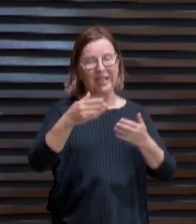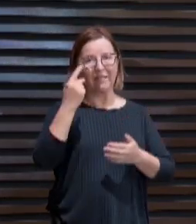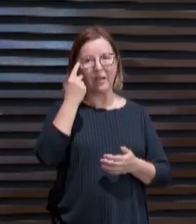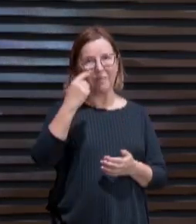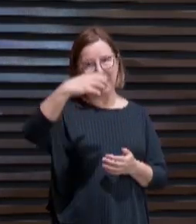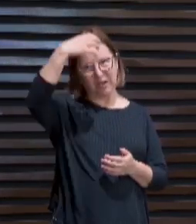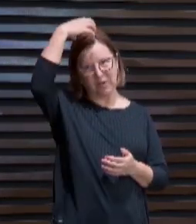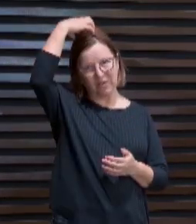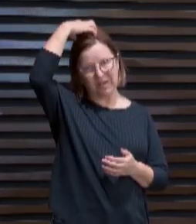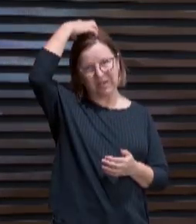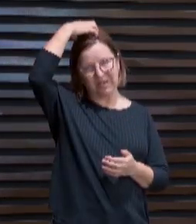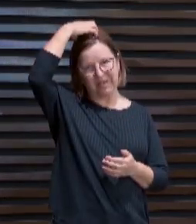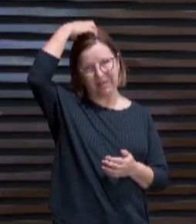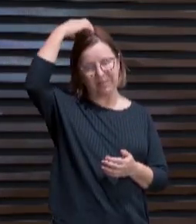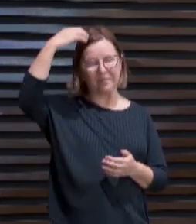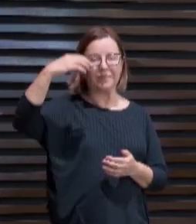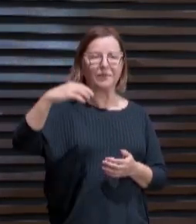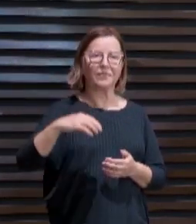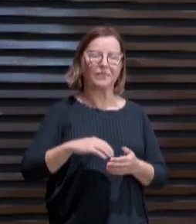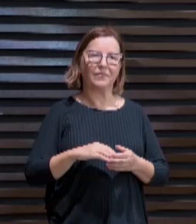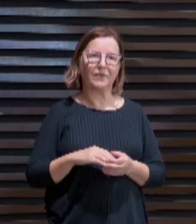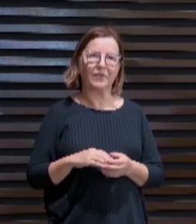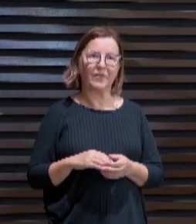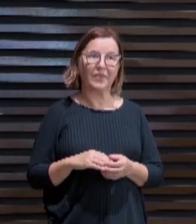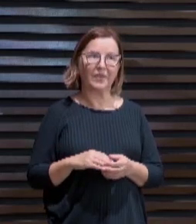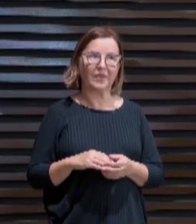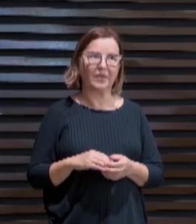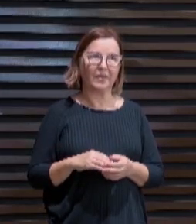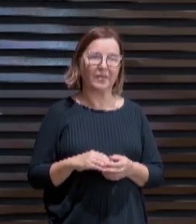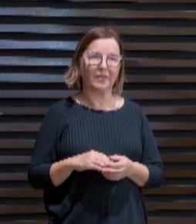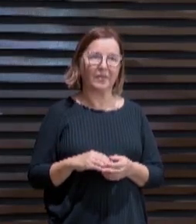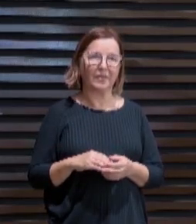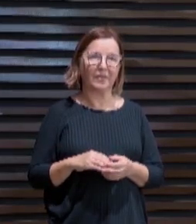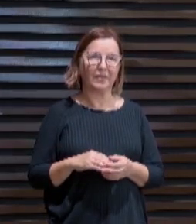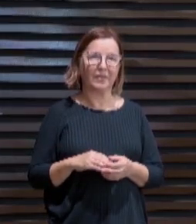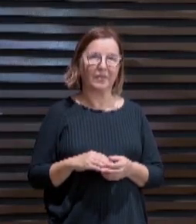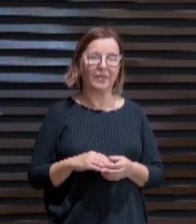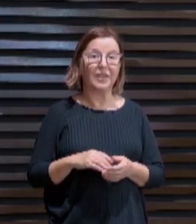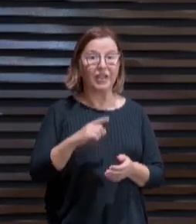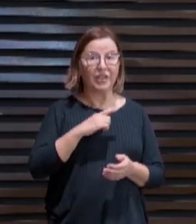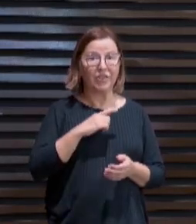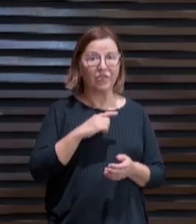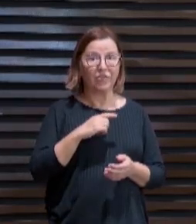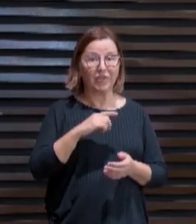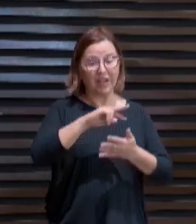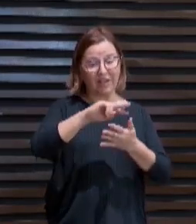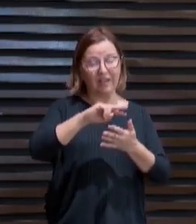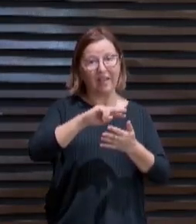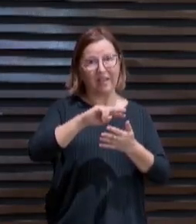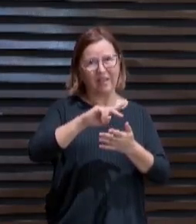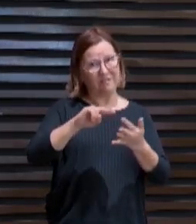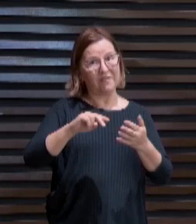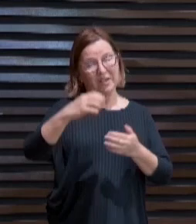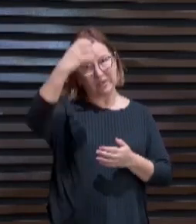de um rei, de acordo com a região, as províncias maiores e menores, mas apesar de haverem vários reis, havia apenas um Kyrios, que era o